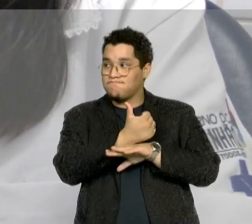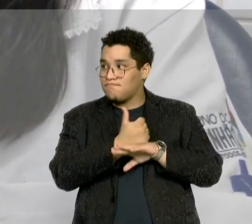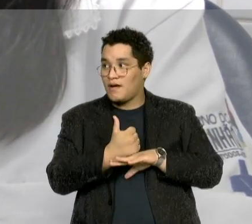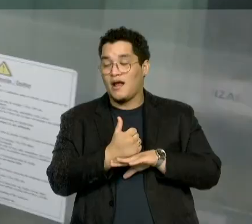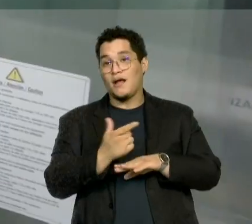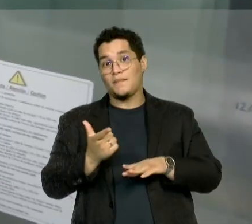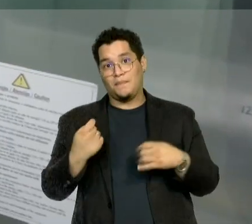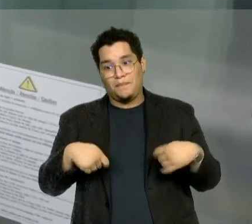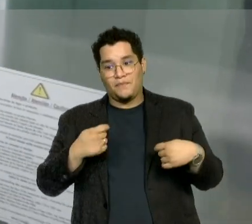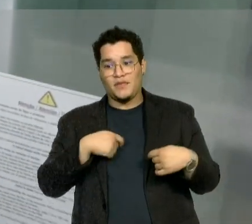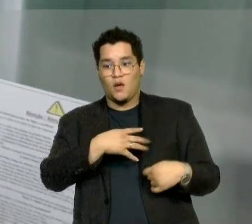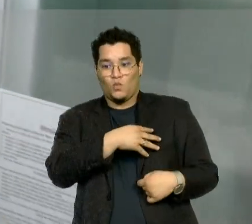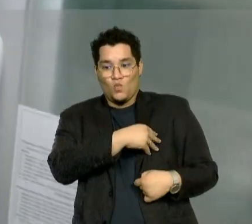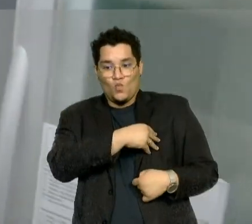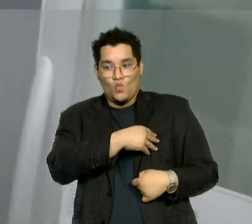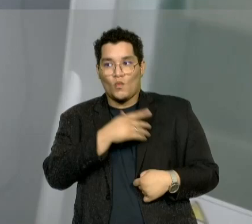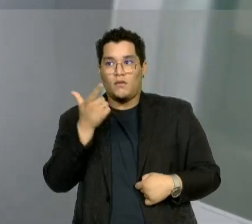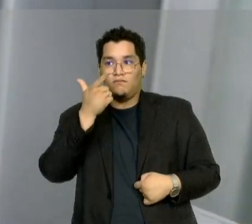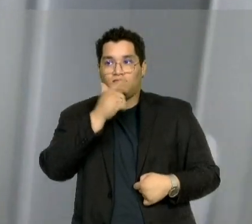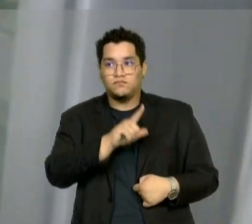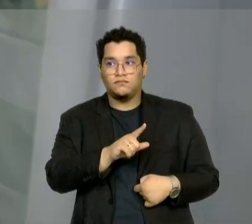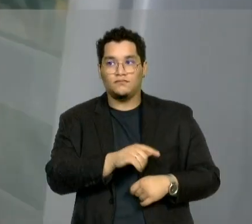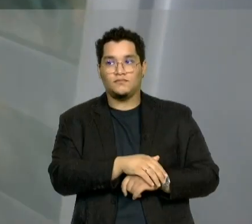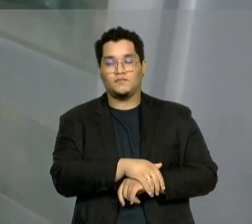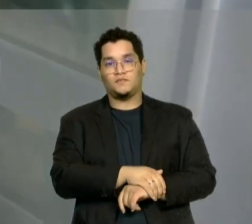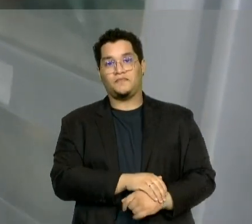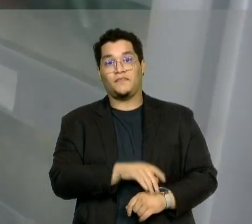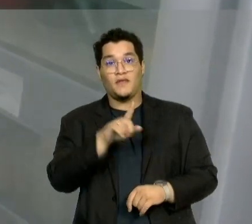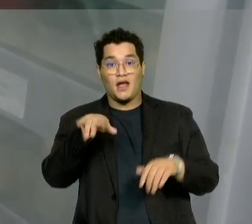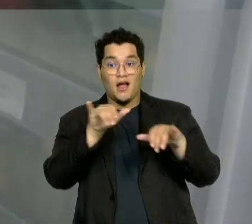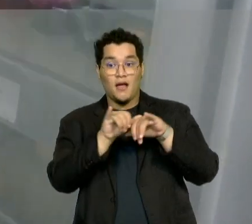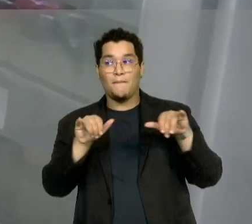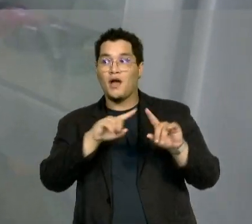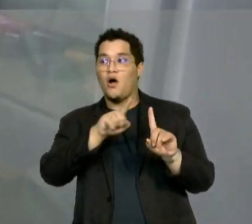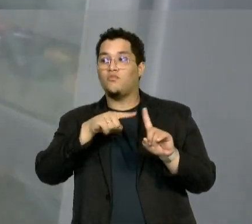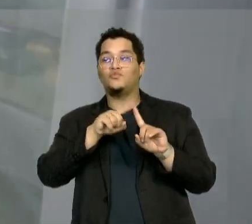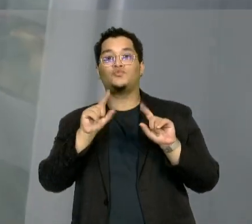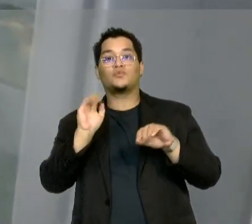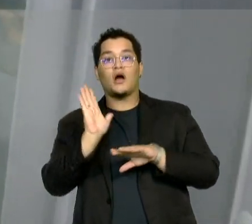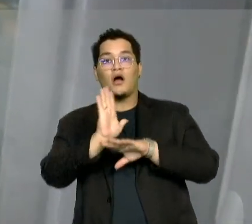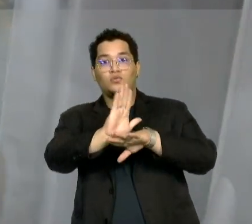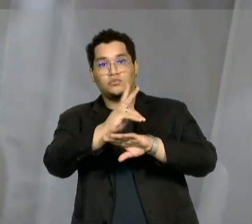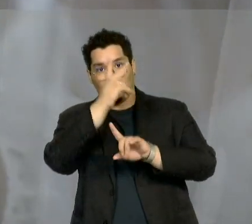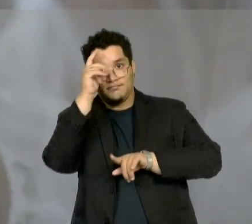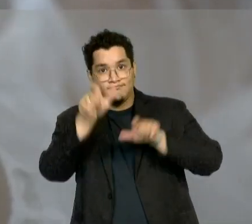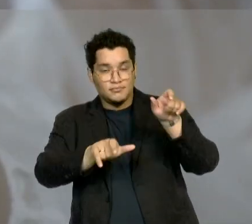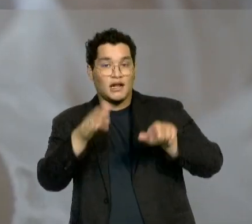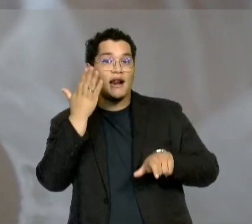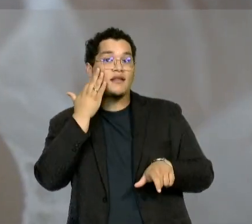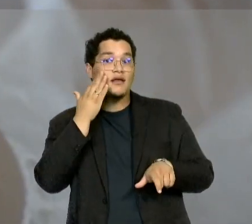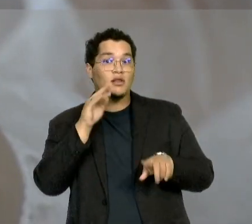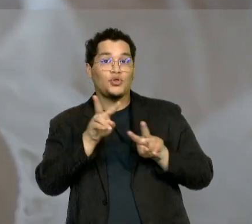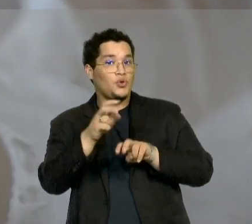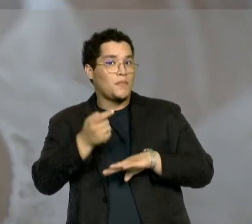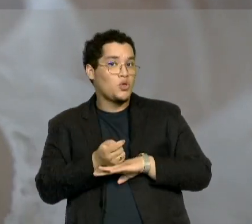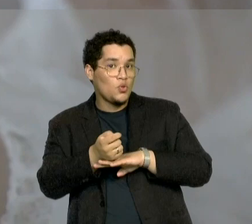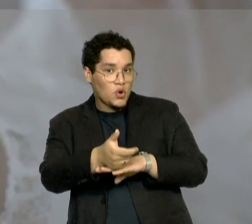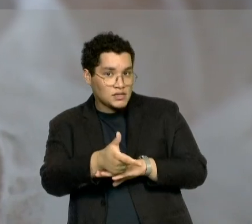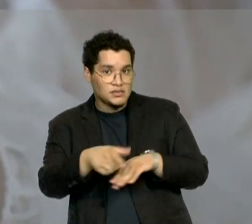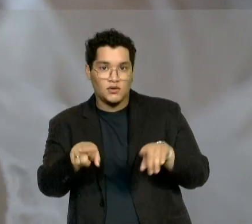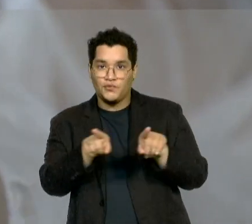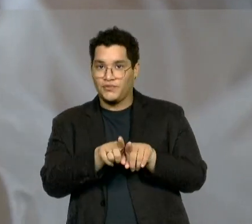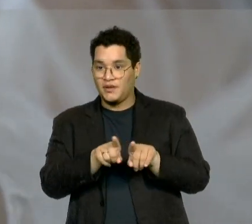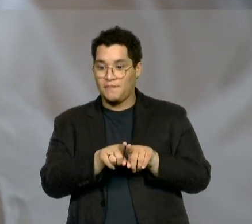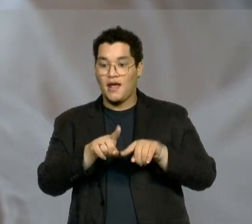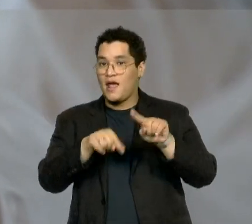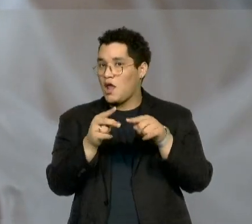é o leite humano. A campanha busca sensibilizar os maranhenses sobre a importância da doação e fornecer os recursos